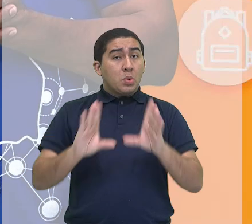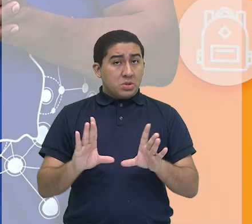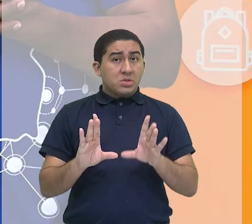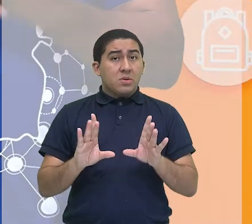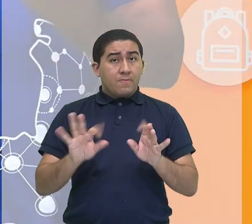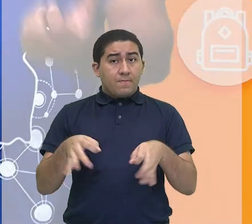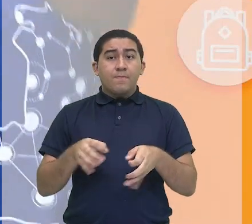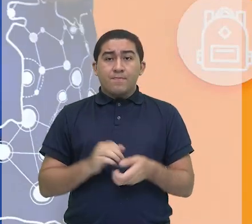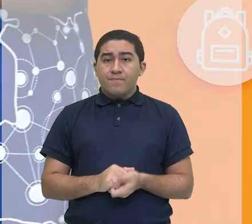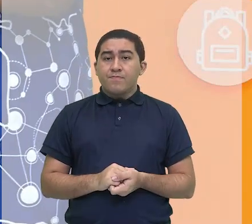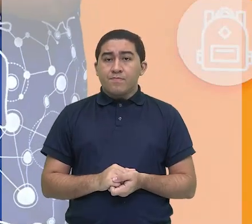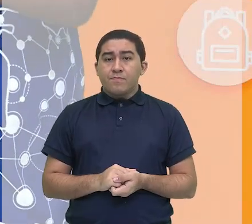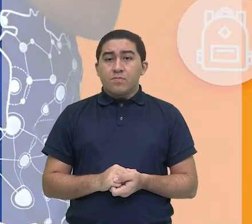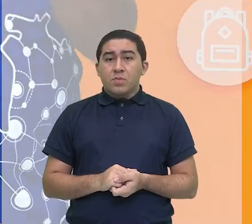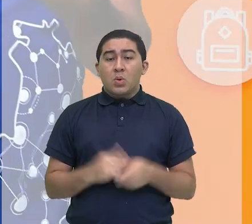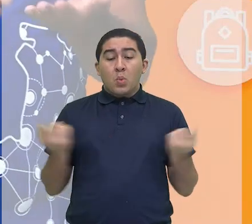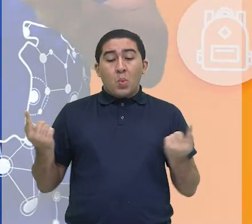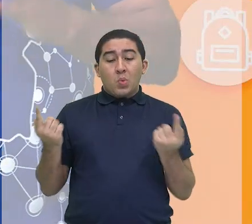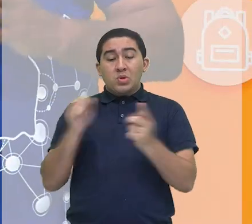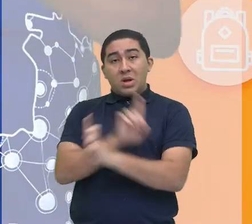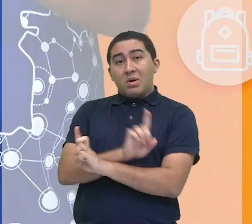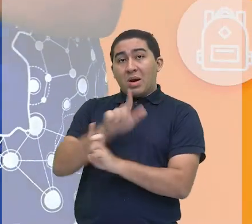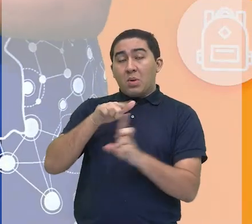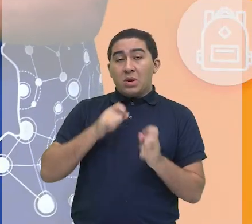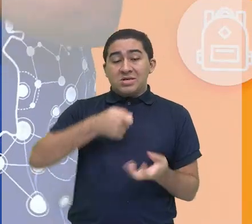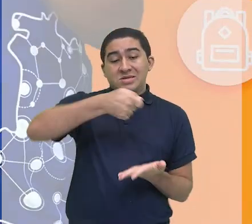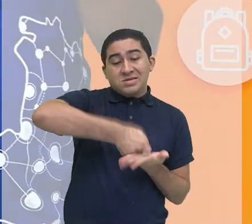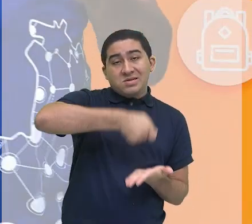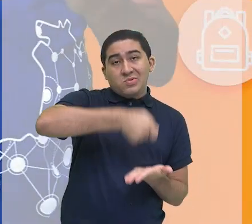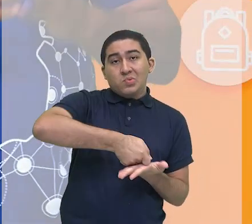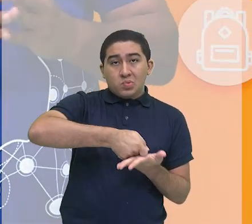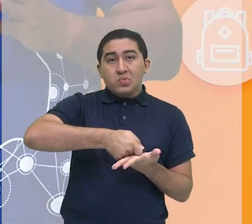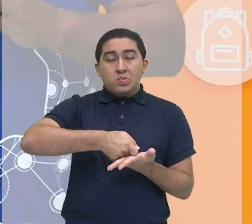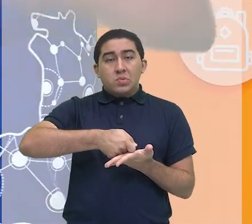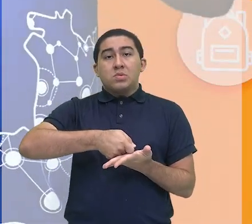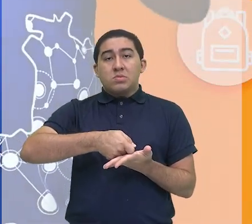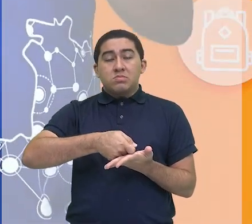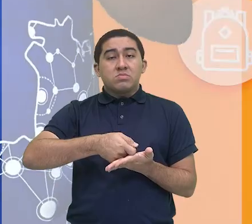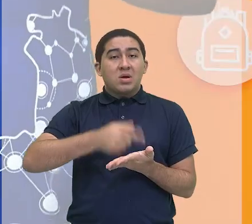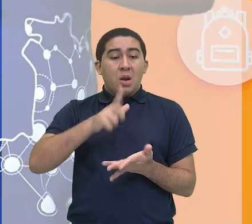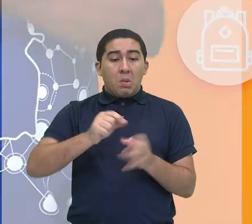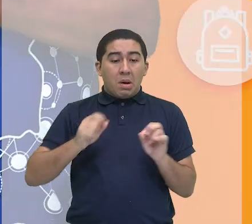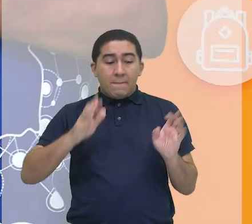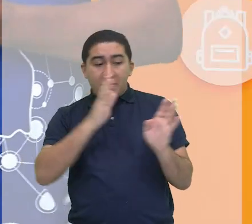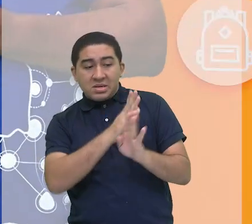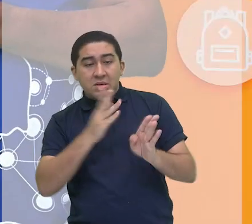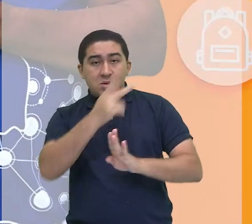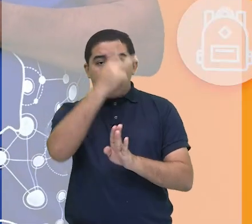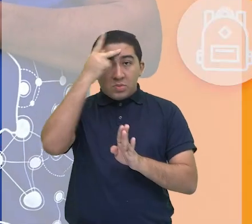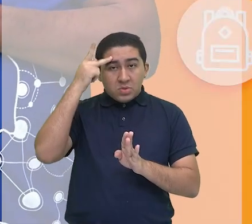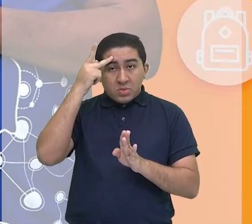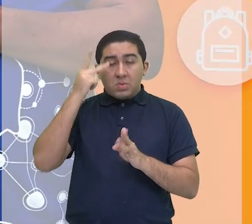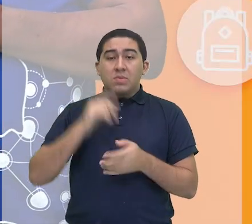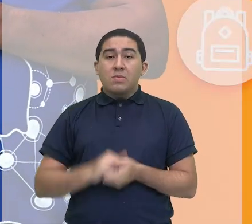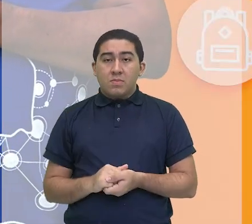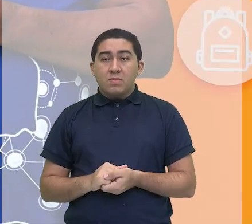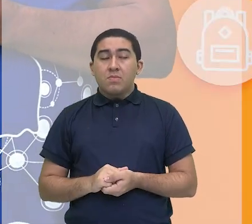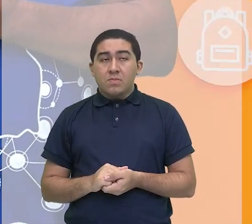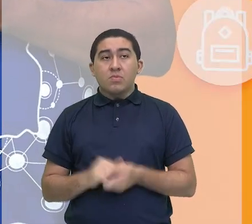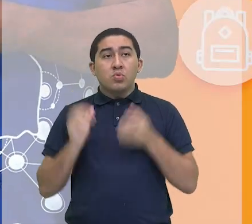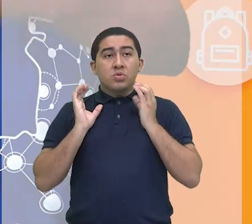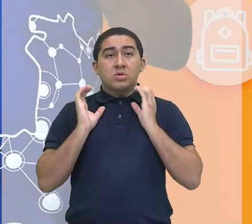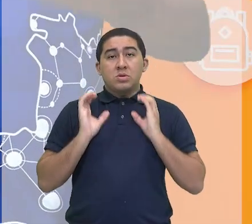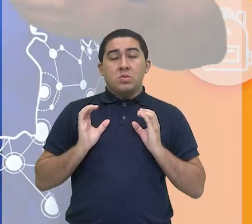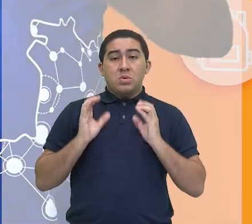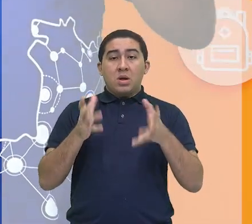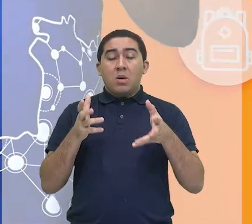democracia. O contrário é ditadura, o contrário é autoritarismo, é perseguição né, do cidadão